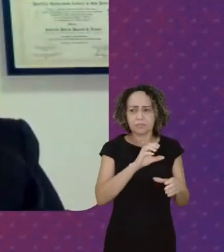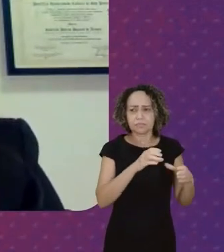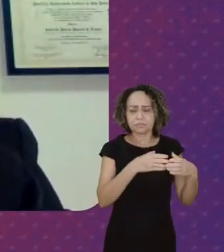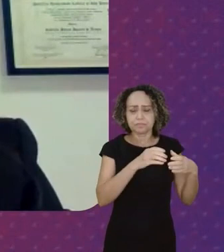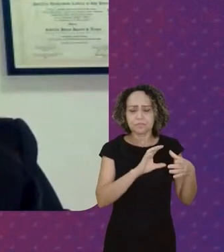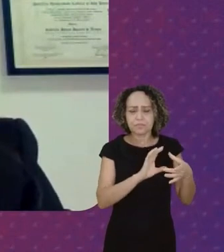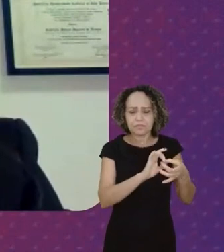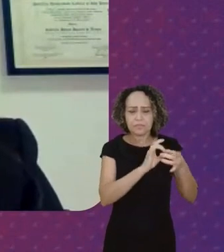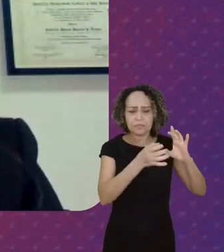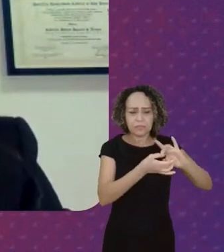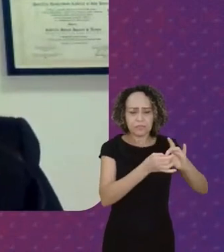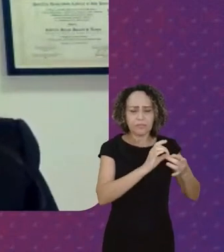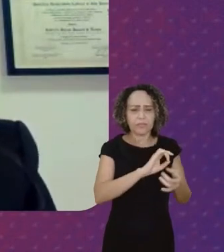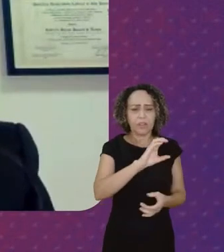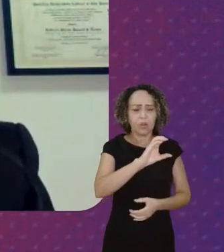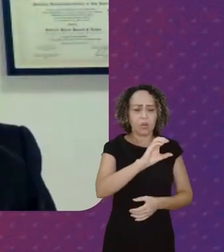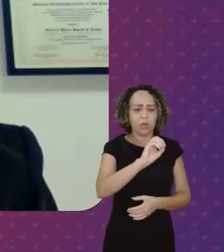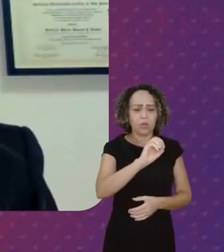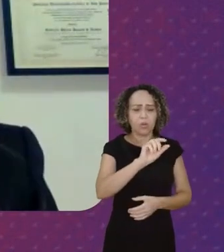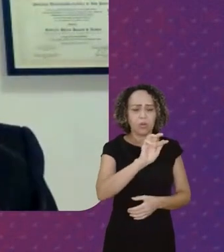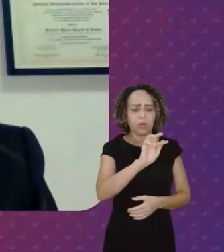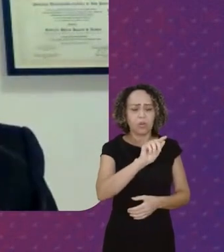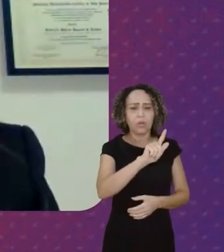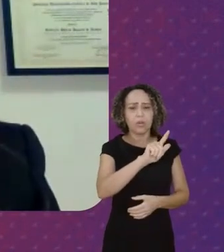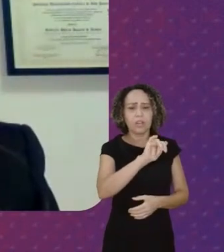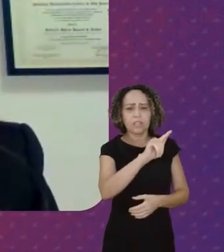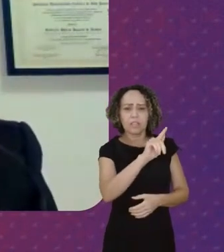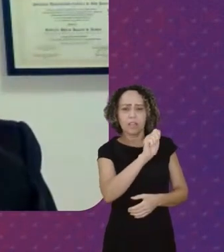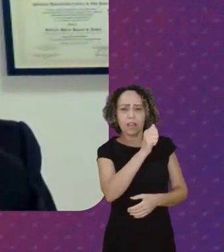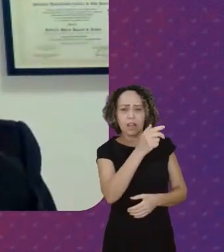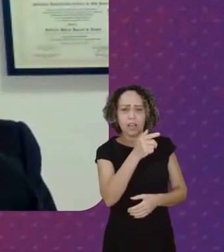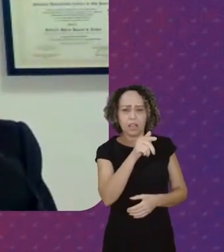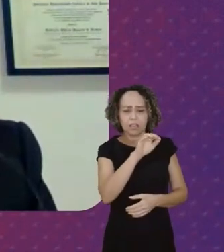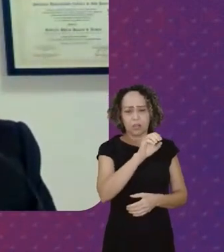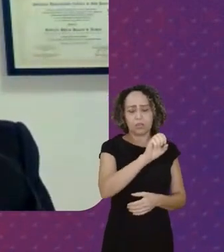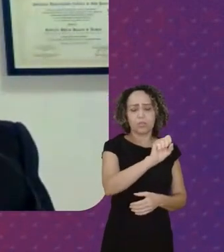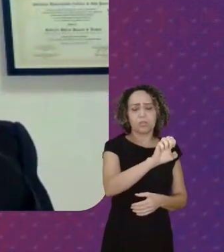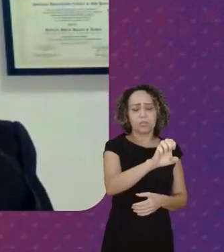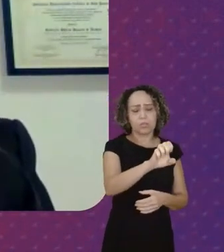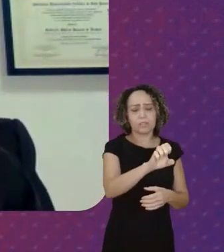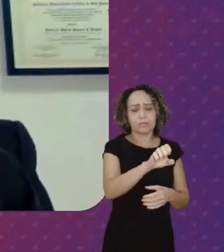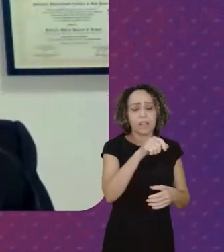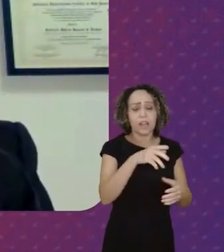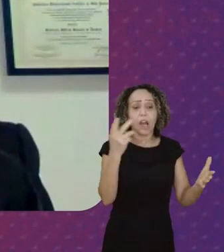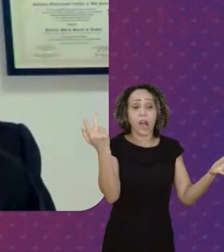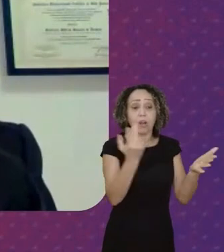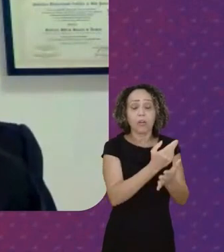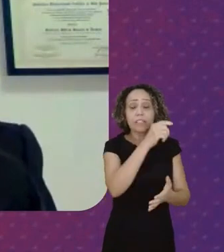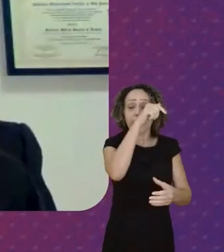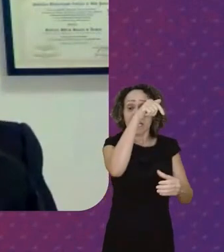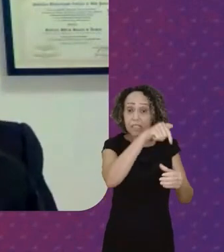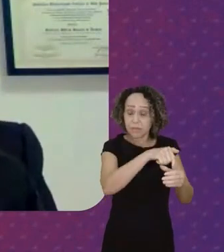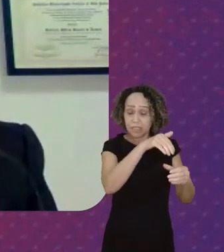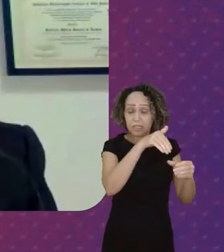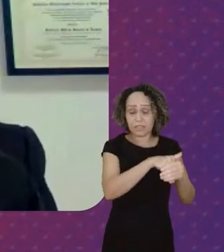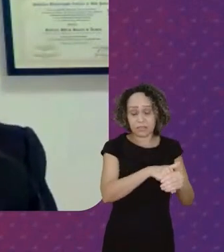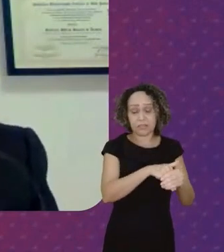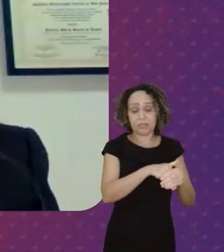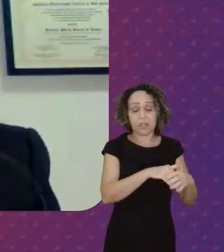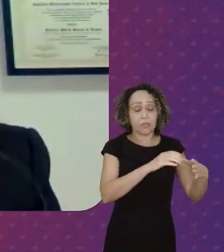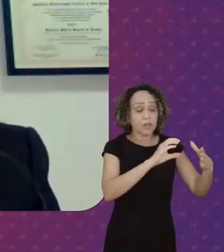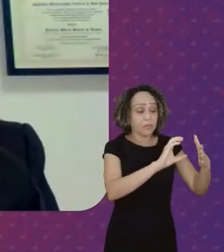As coligações de partidos, elas só acontecem para as eleições, então elas correspondem à união de